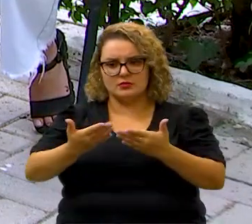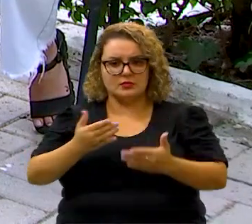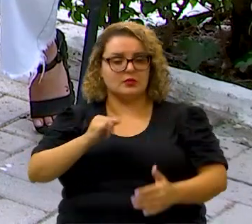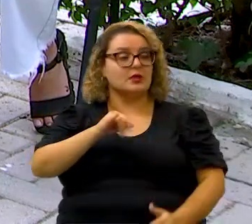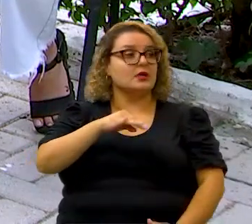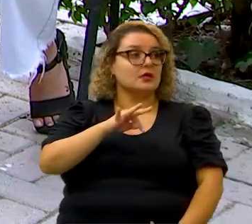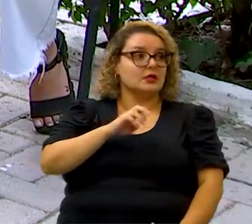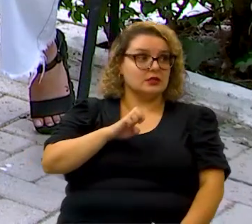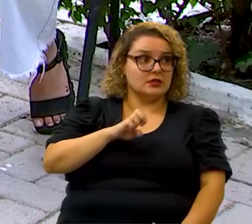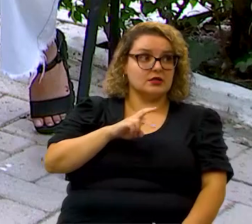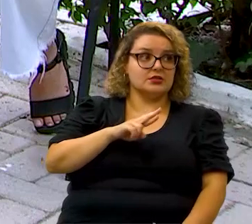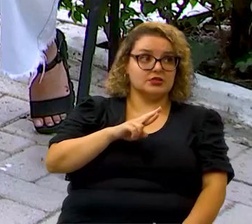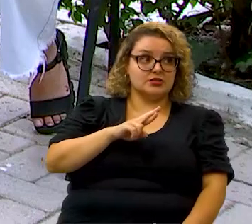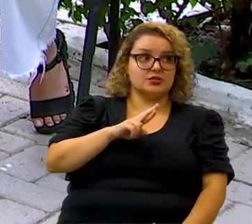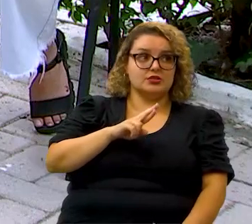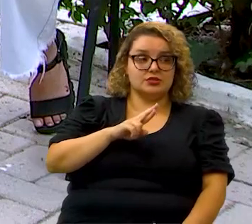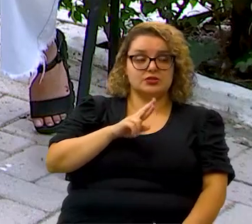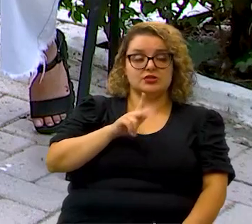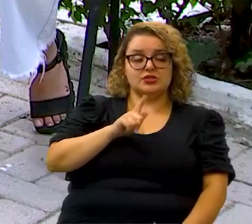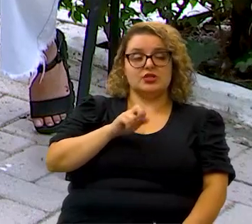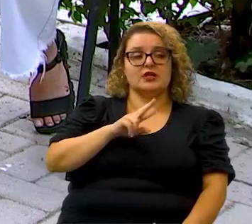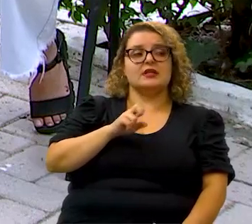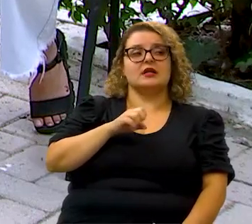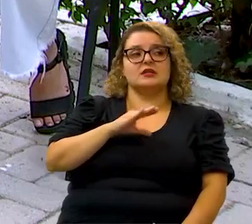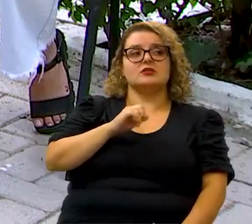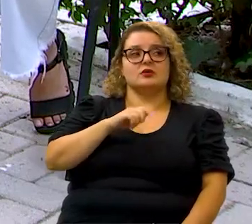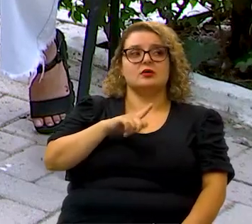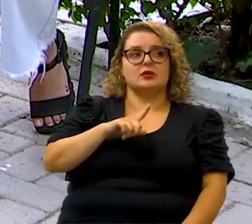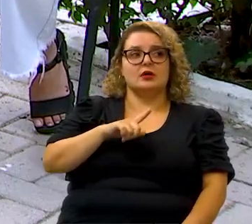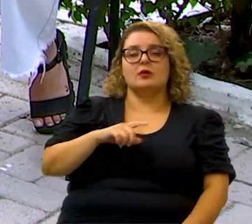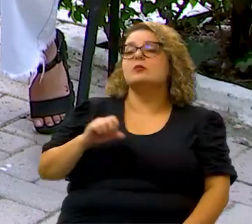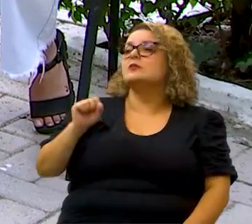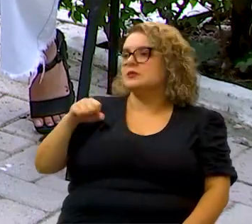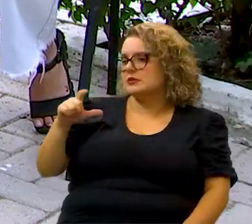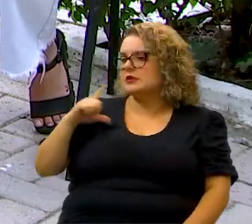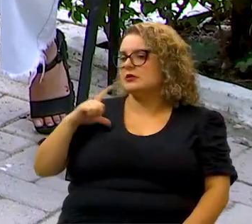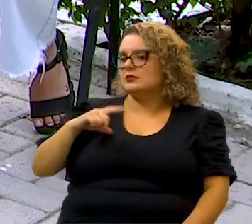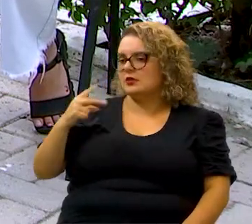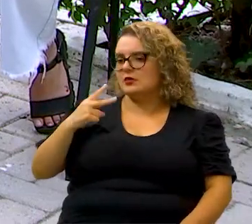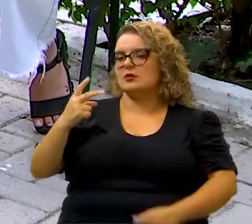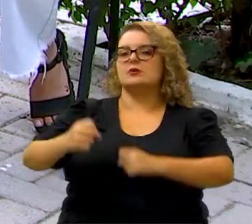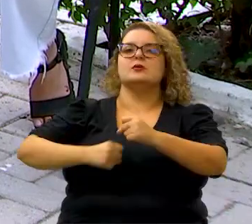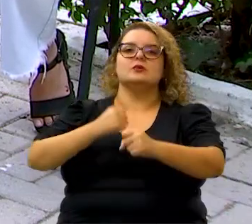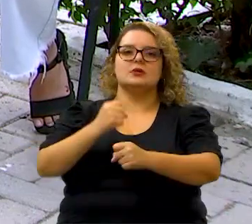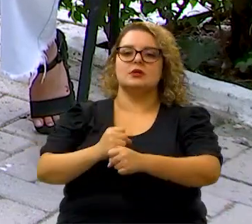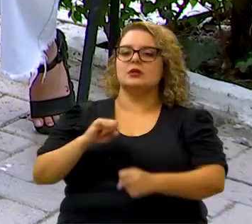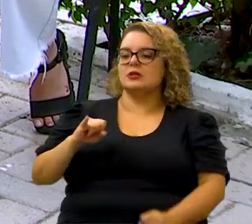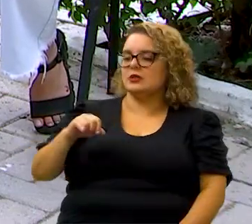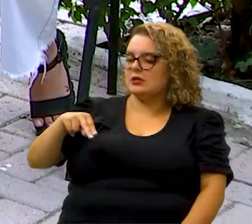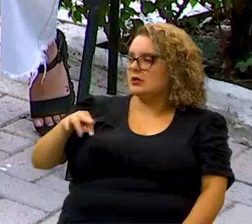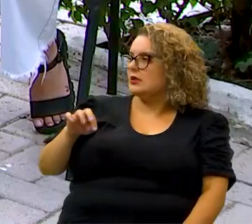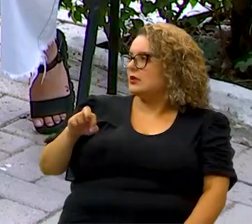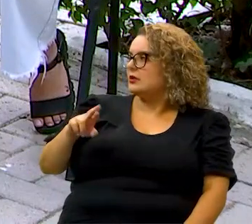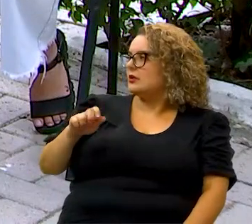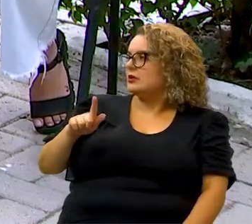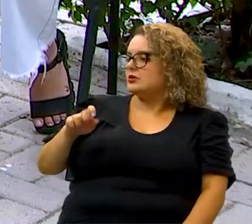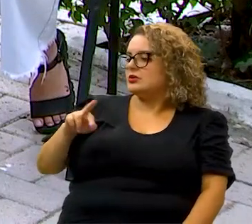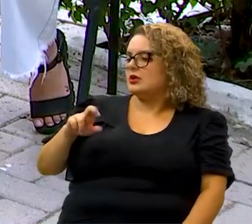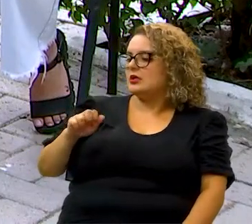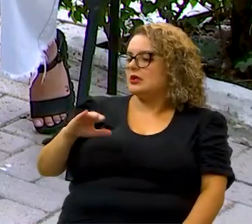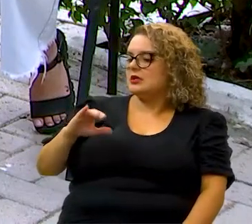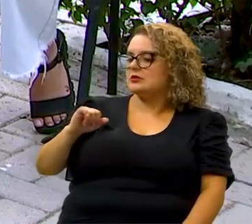contato intergeracional? Sim, a gente tem, né? Já é o segundo ano que a gente faz uma ação intergeracional,